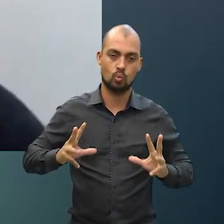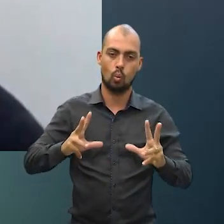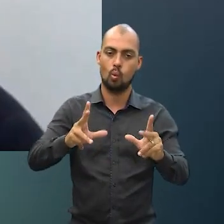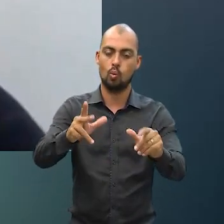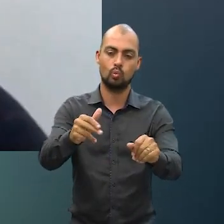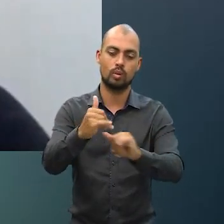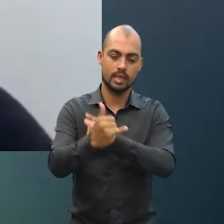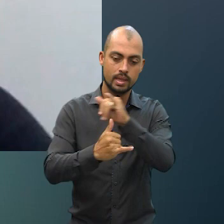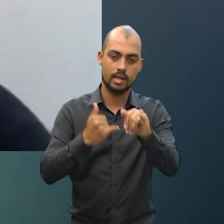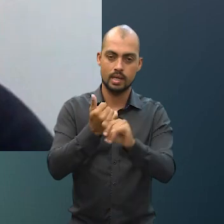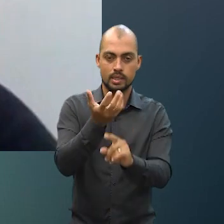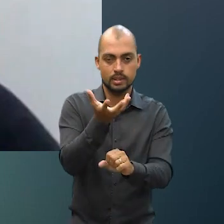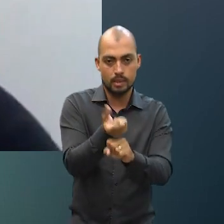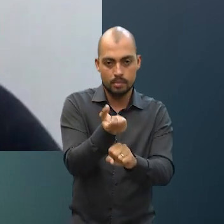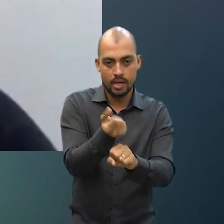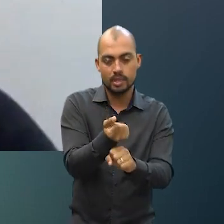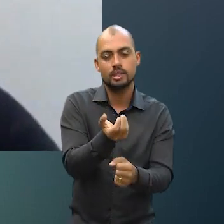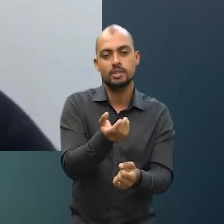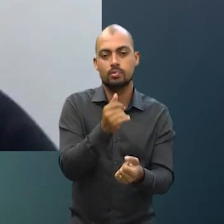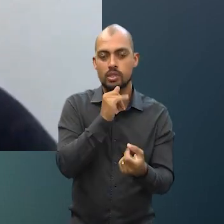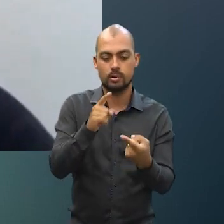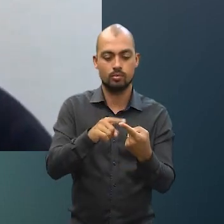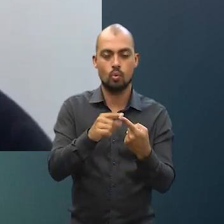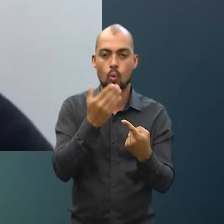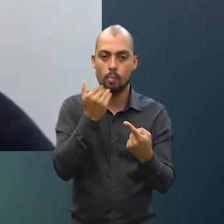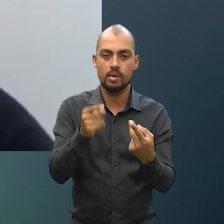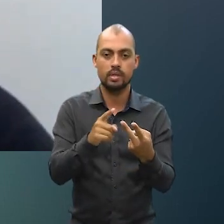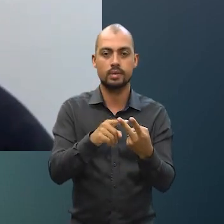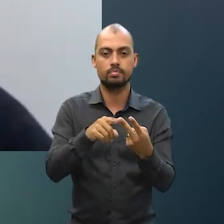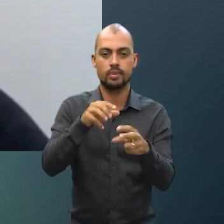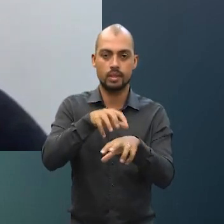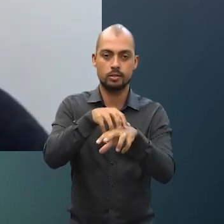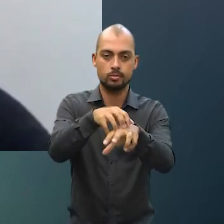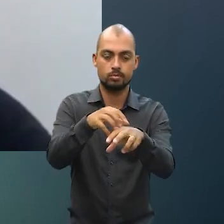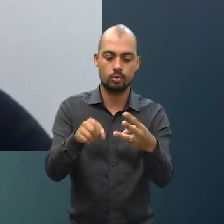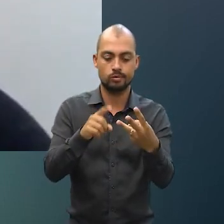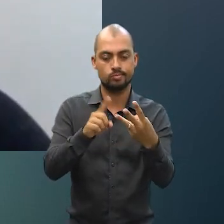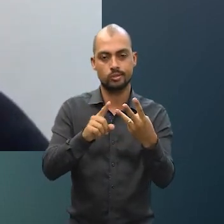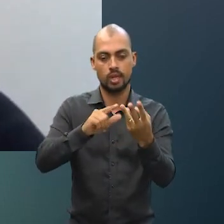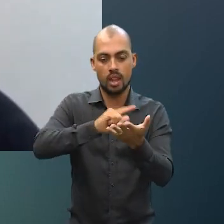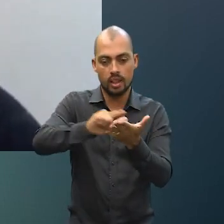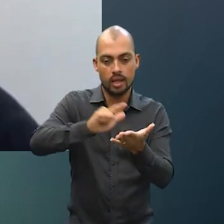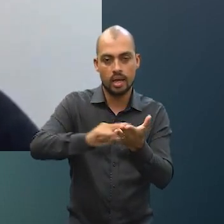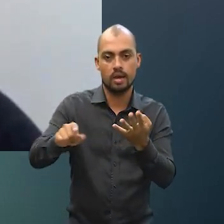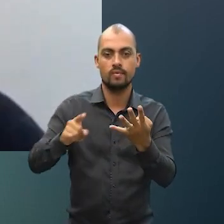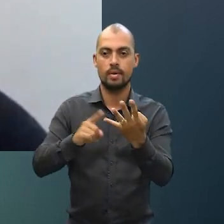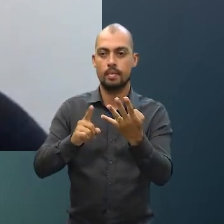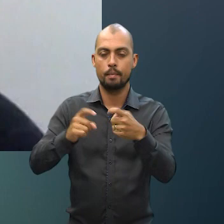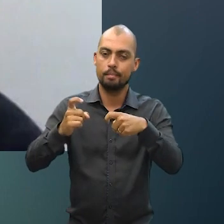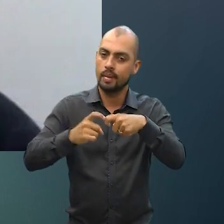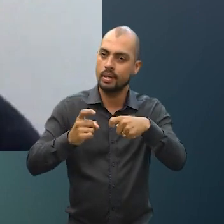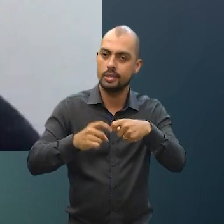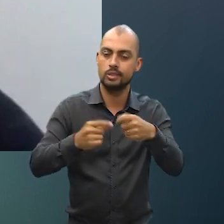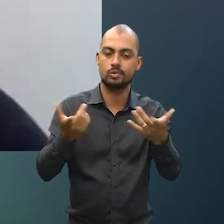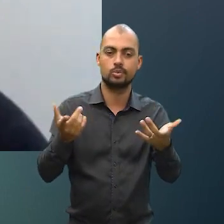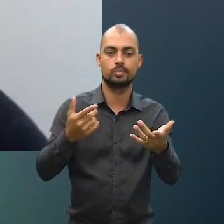hoje você pede comida, você pede um transporte, você pede uma lavagem, você marca uma consulta, você